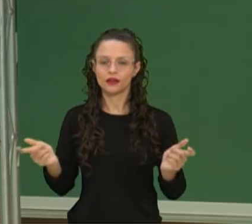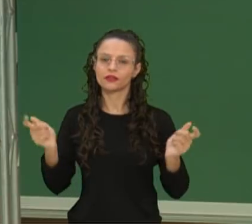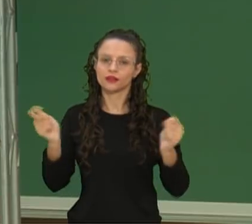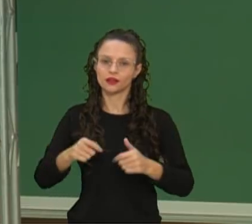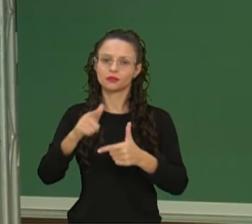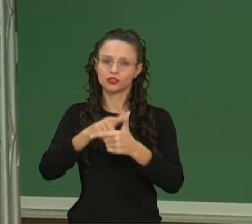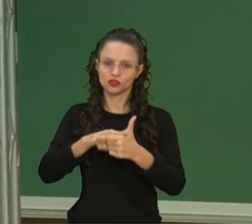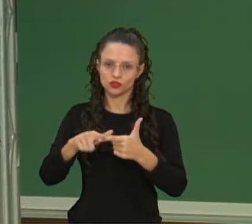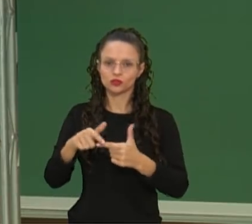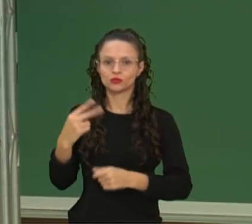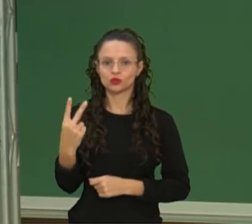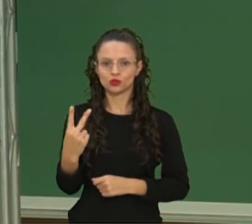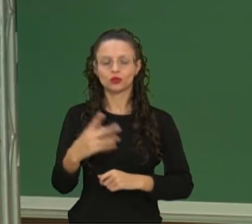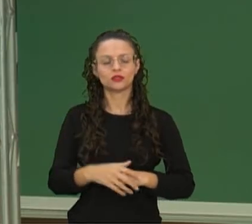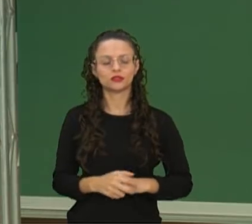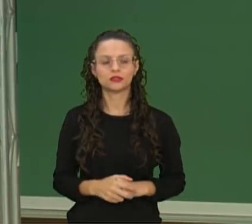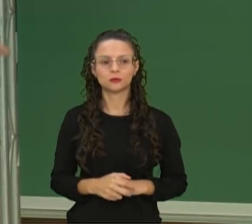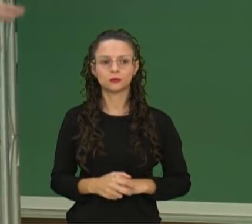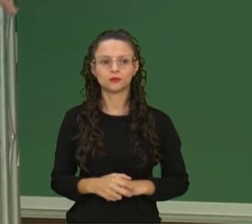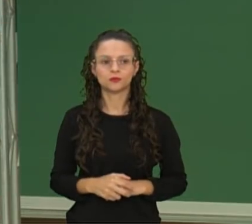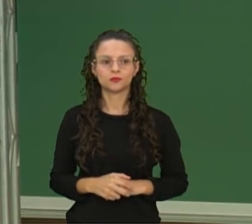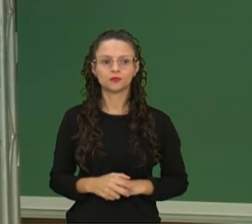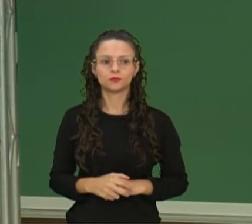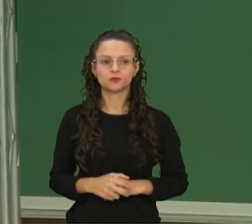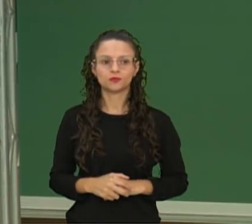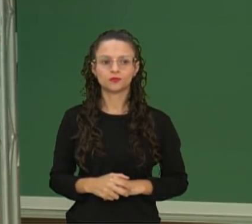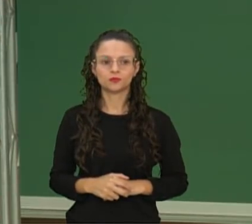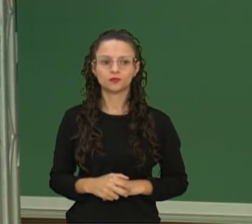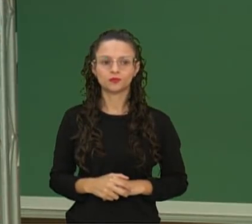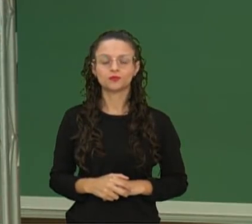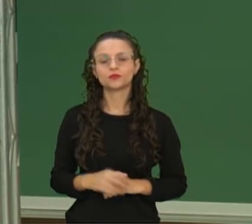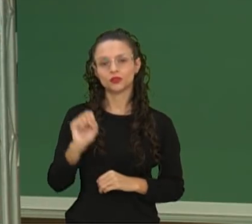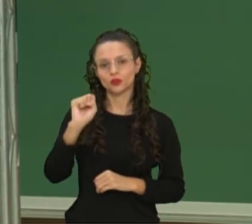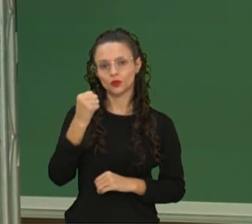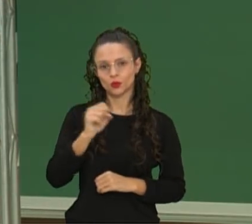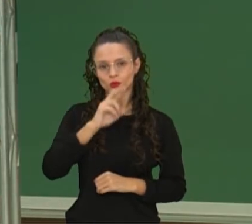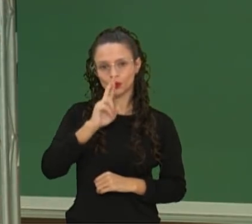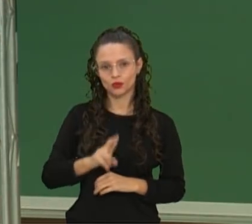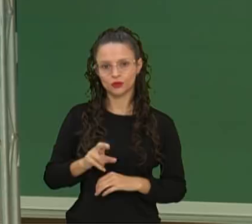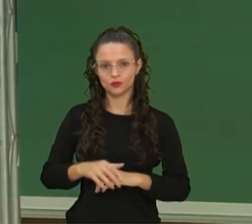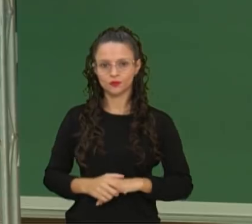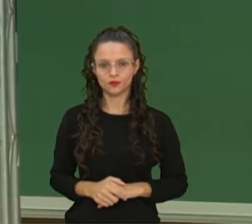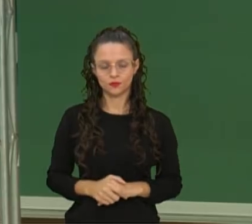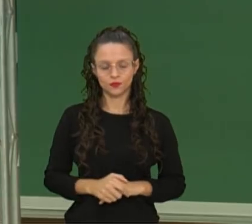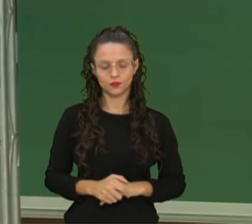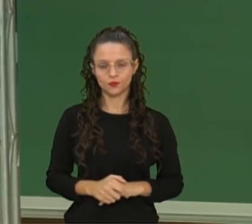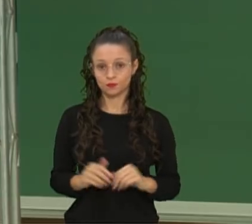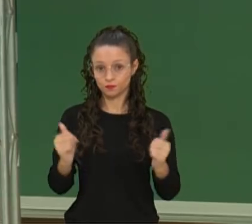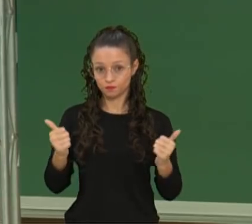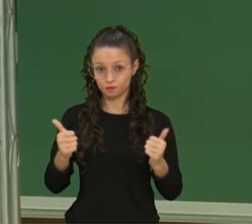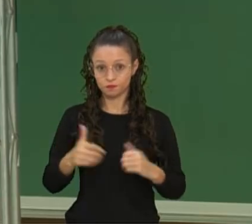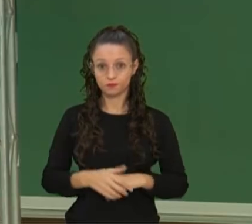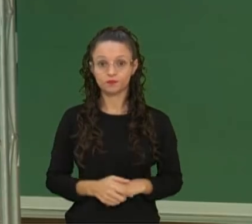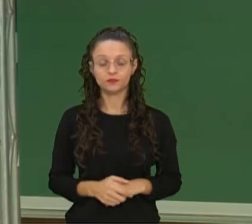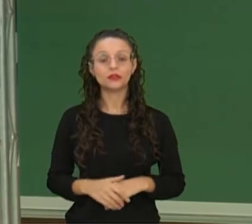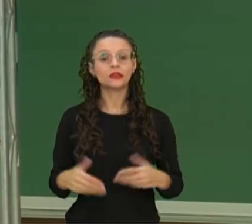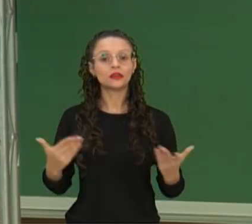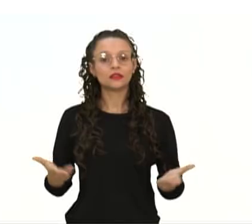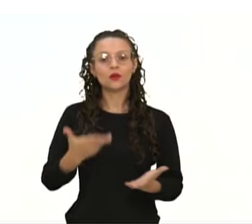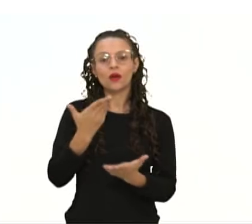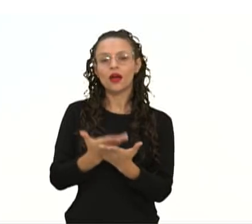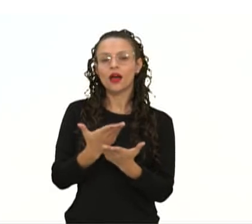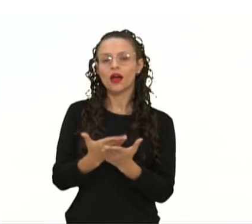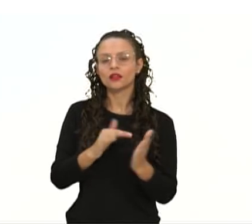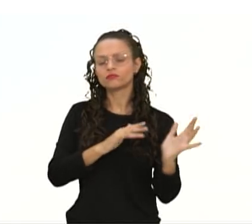dividir tudo por 2. Dividindo tudo por 2, eu vou ter 16 por 2, que é igual a 8. Beleza? Então, na aula de